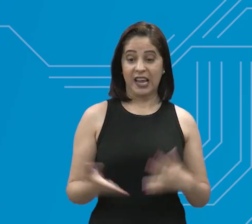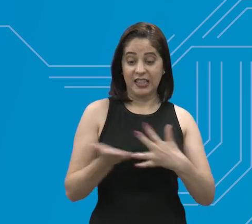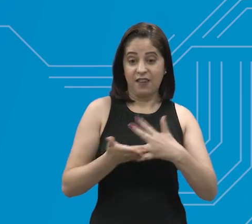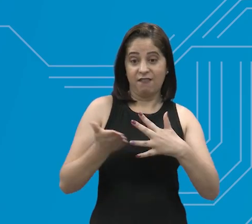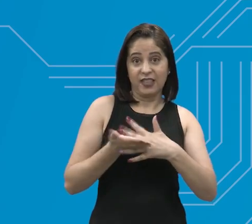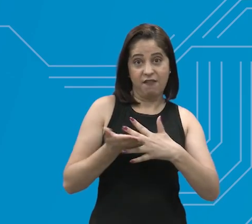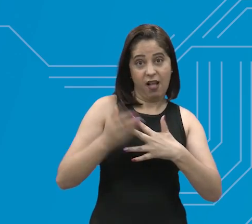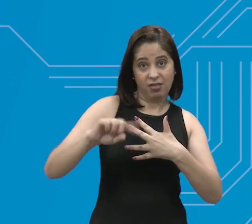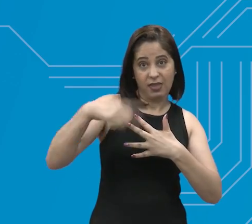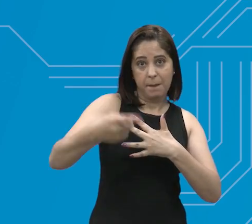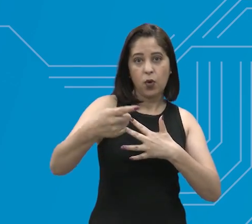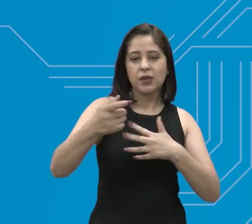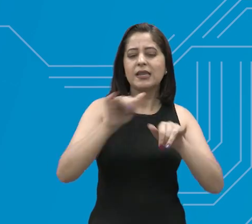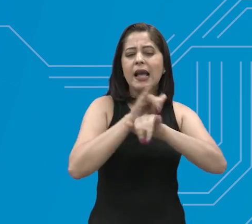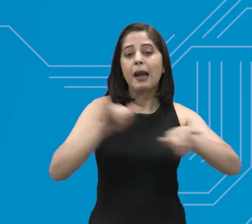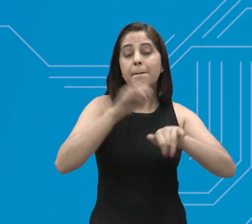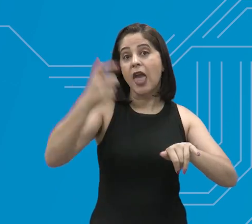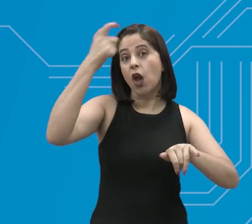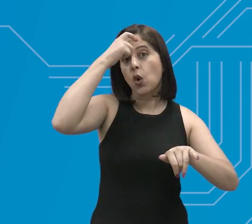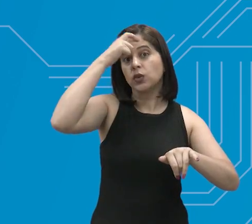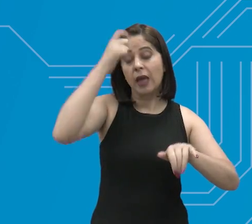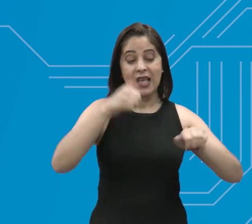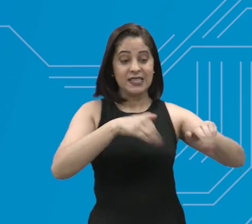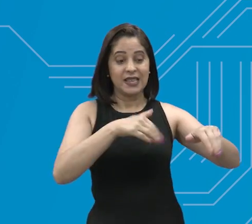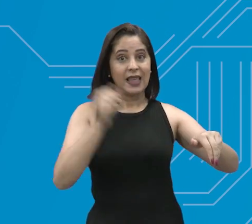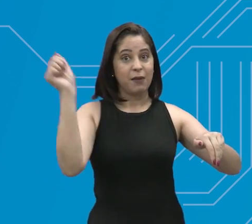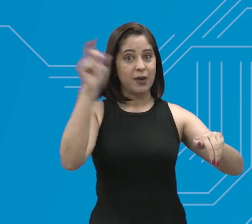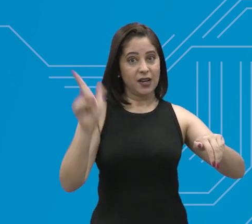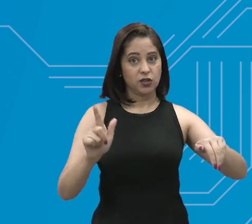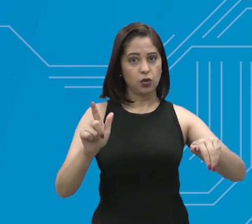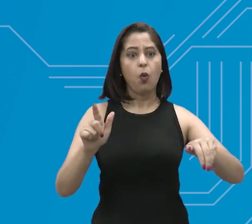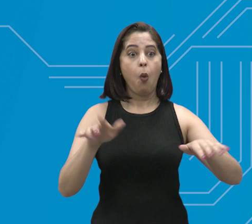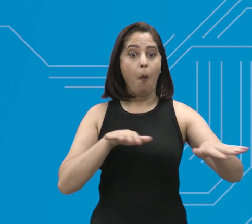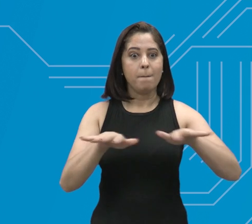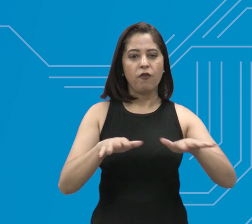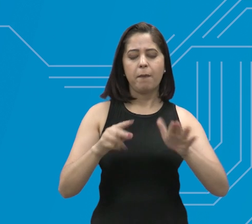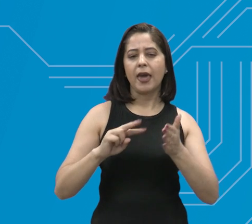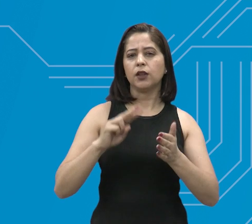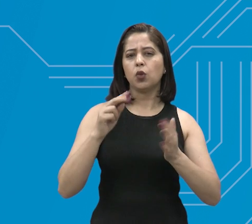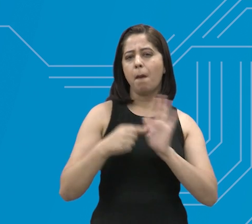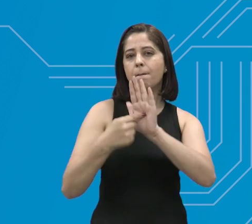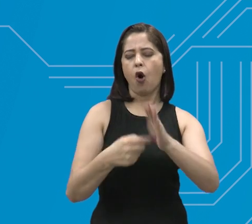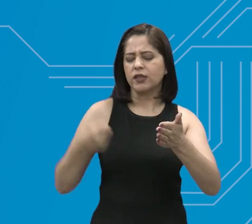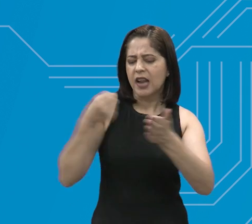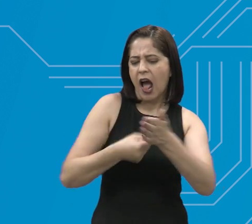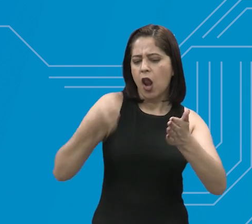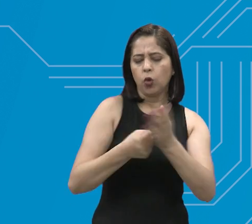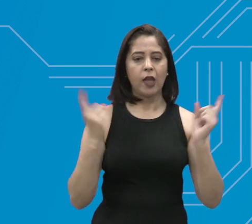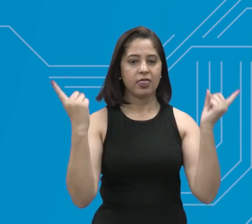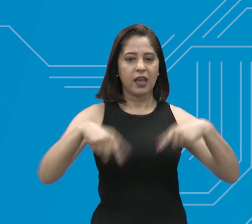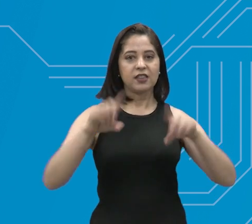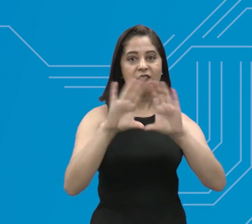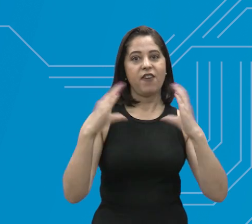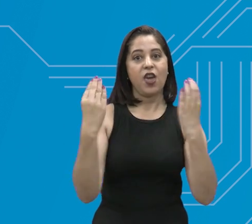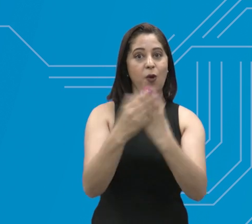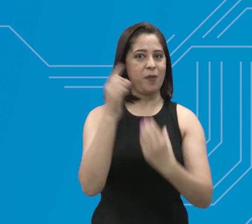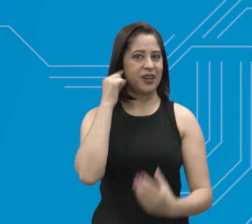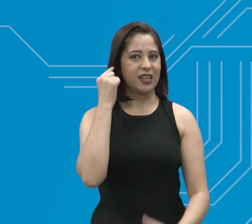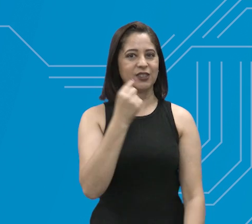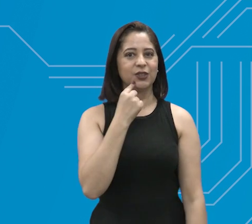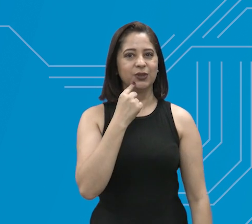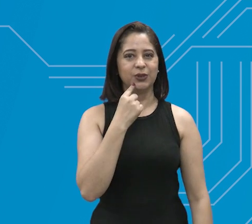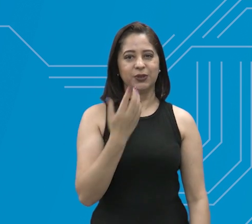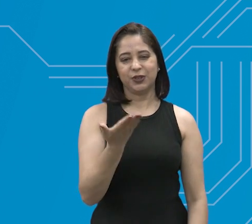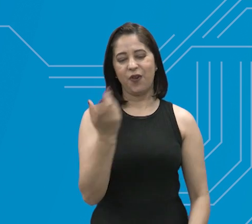No próximo bloco, campanha de conscientização Setembro Azul. Movimento lembra conquistas e desafios da